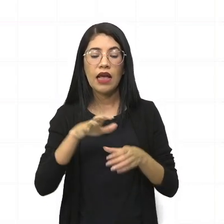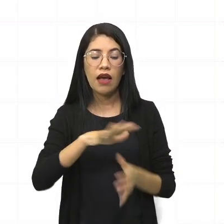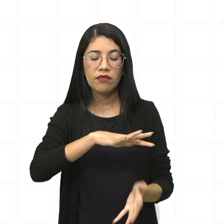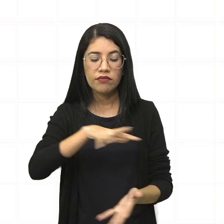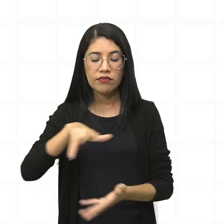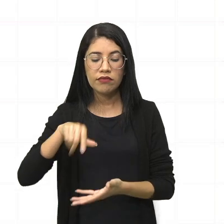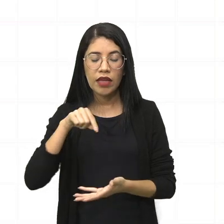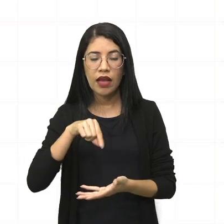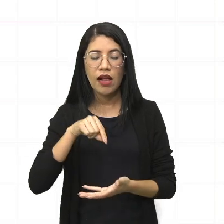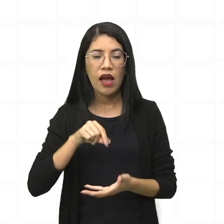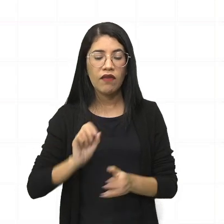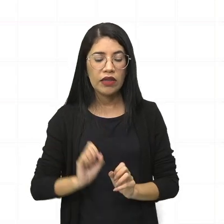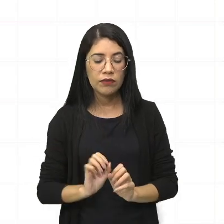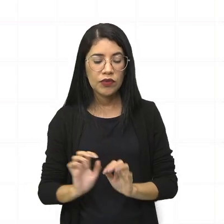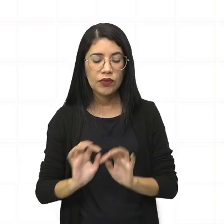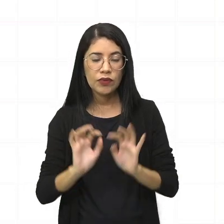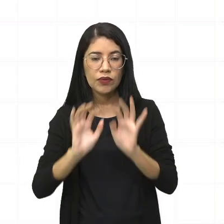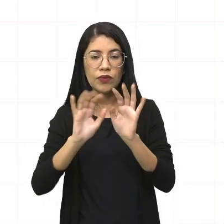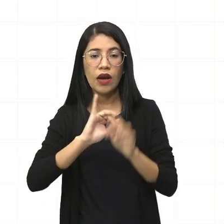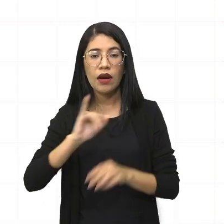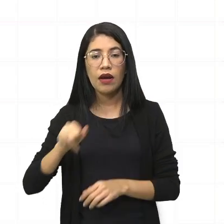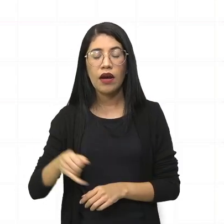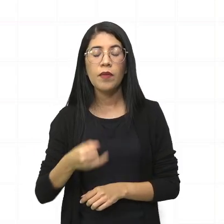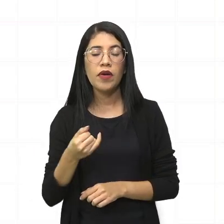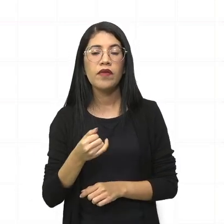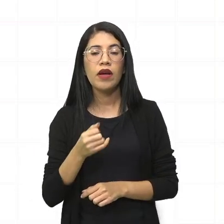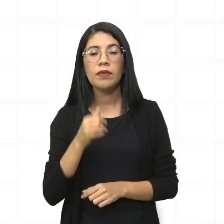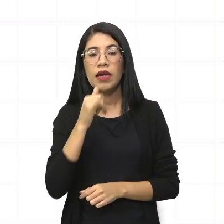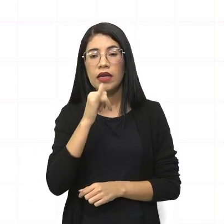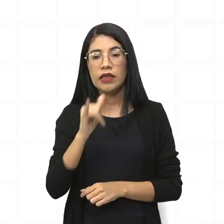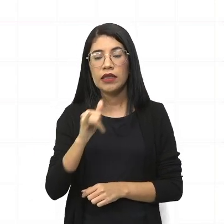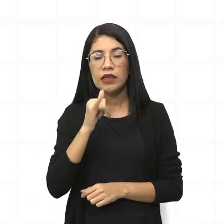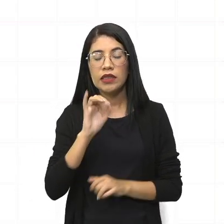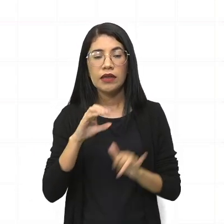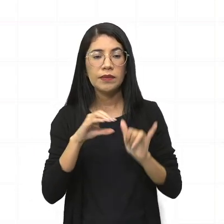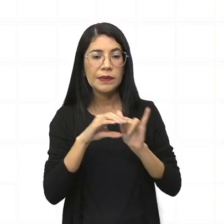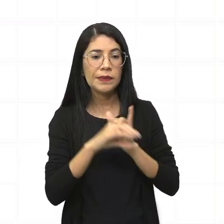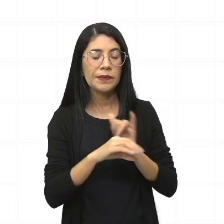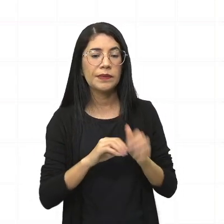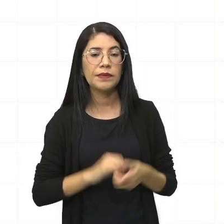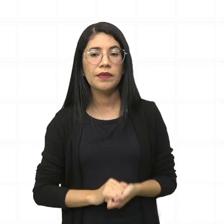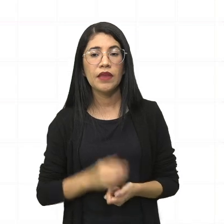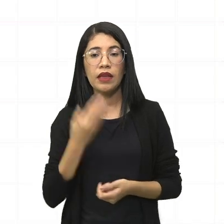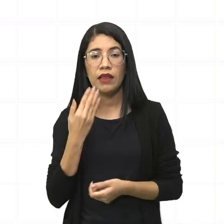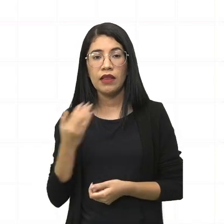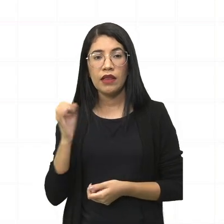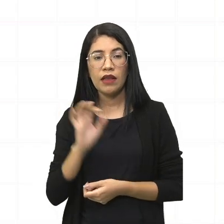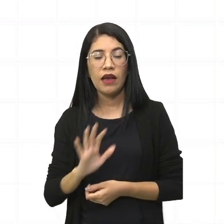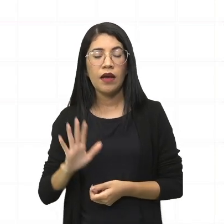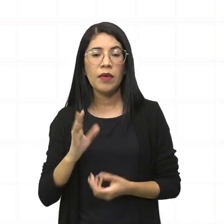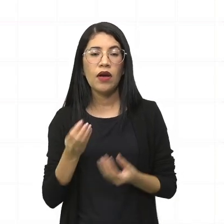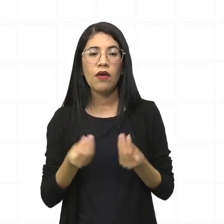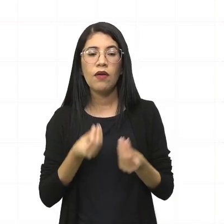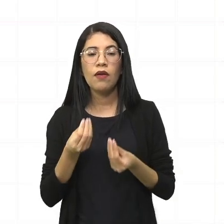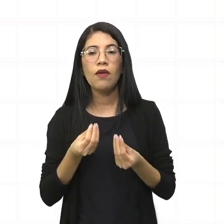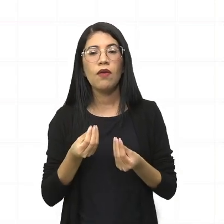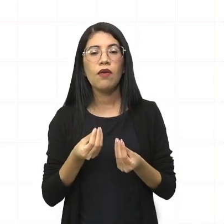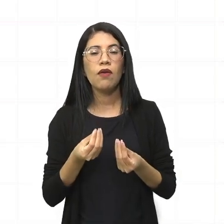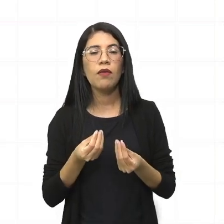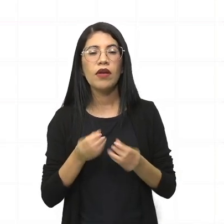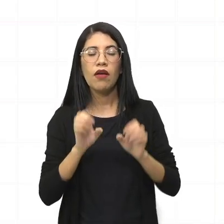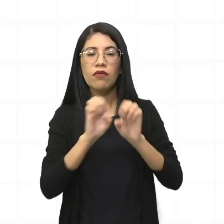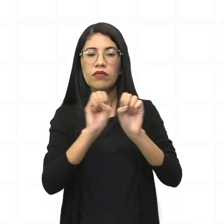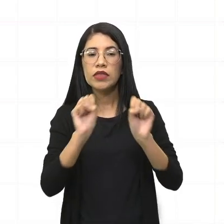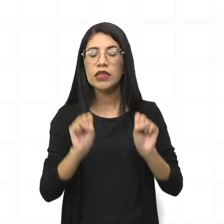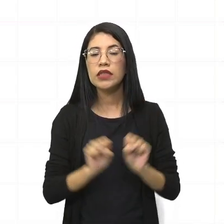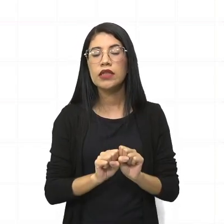Terra, ele é aproveitado aí para a geração da energia geotérmica. Então, nesta imagem, a gente pode estar observando aí um esquema